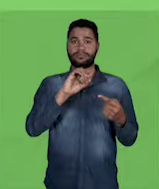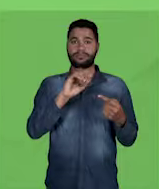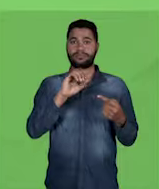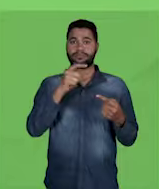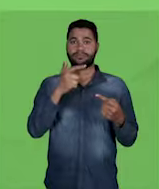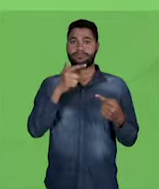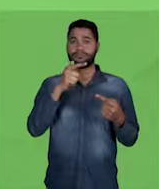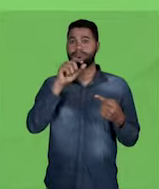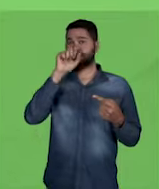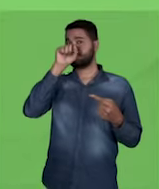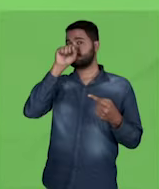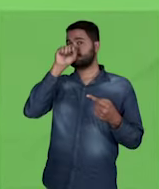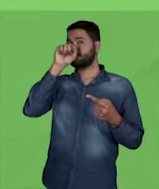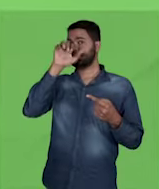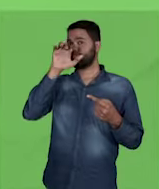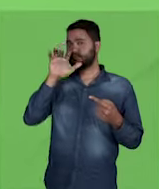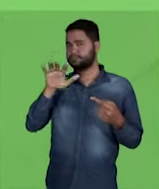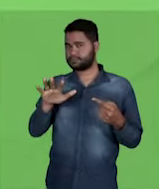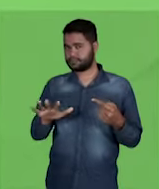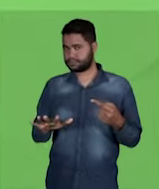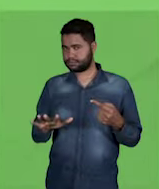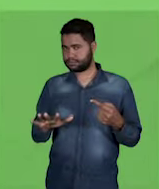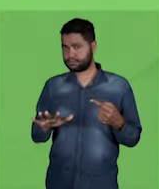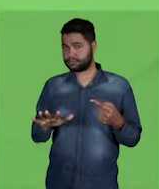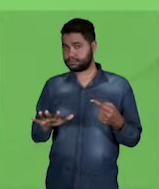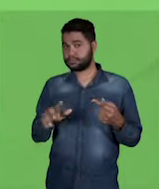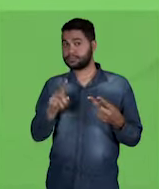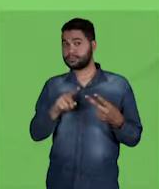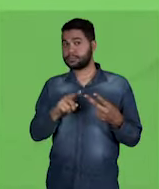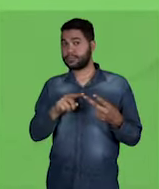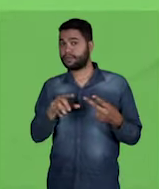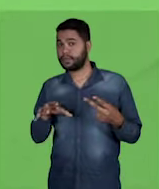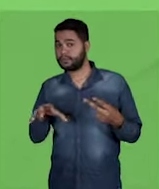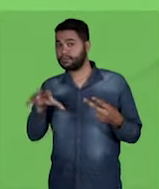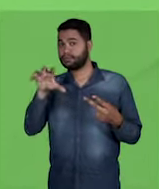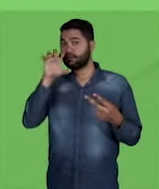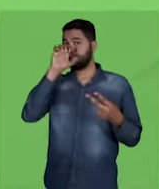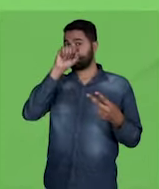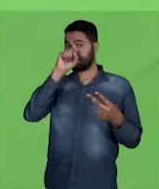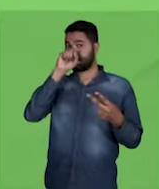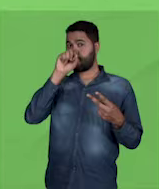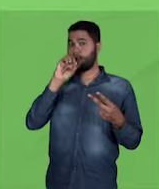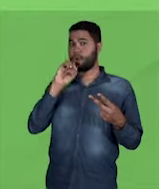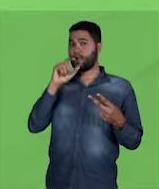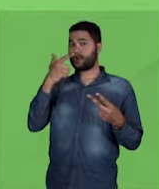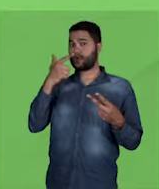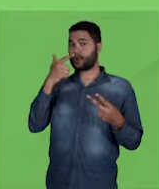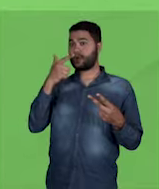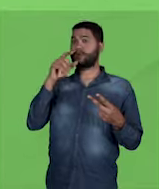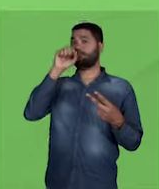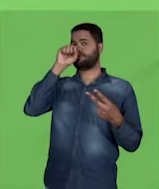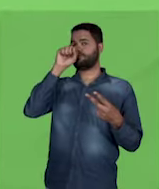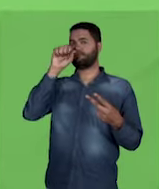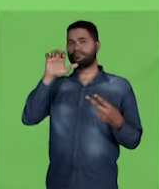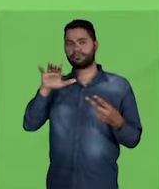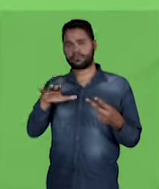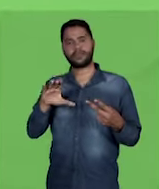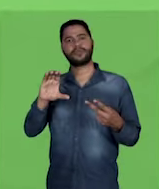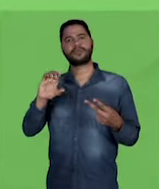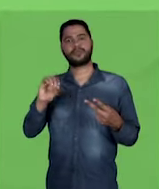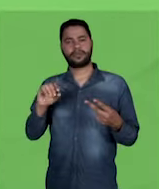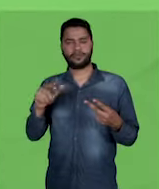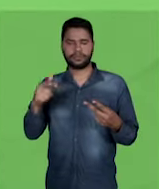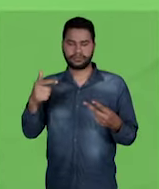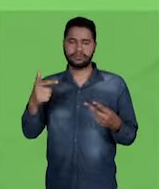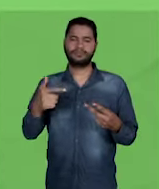pegar oxigênio, que a gente, inspira, mandou lá para dentro, e quando eu expiro, eu estou